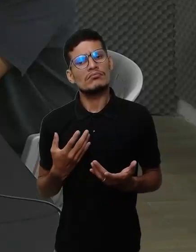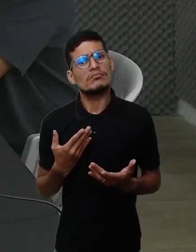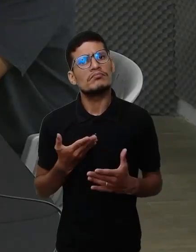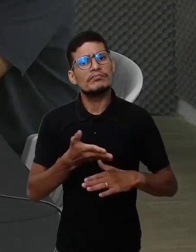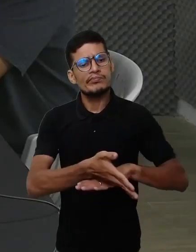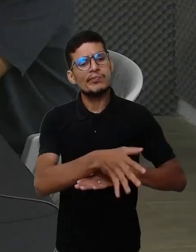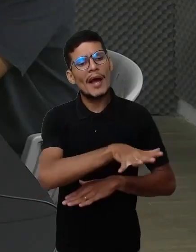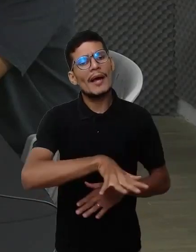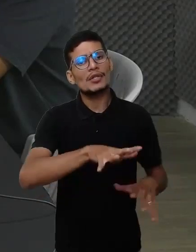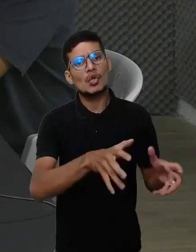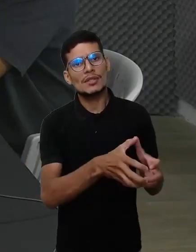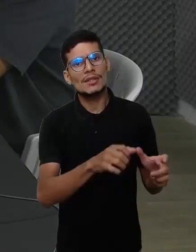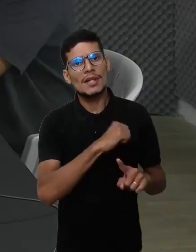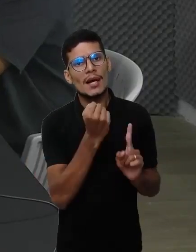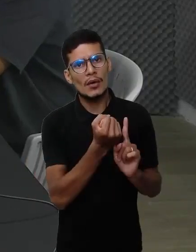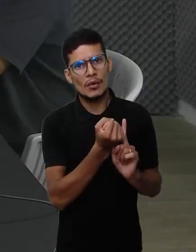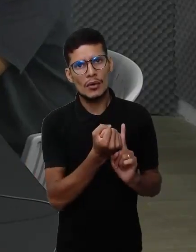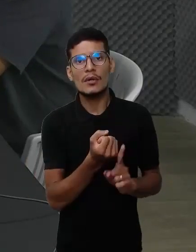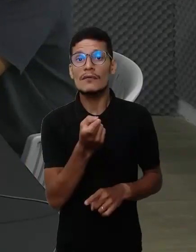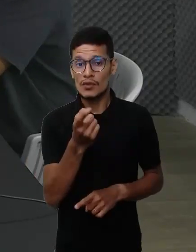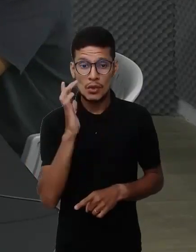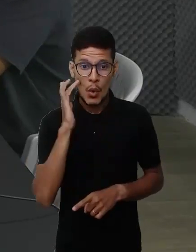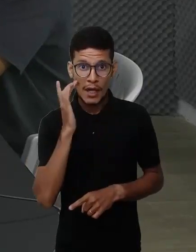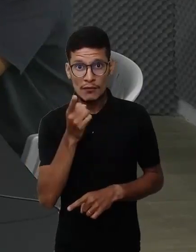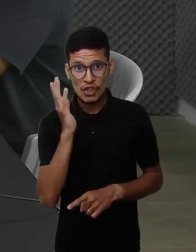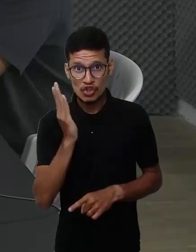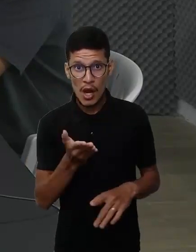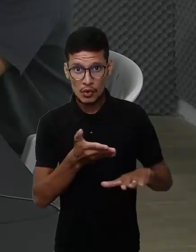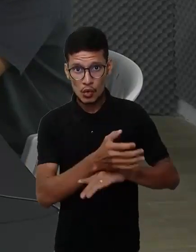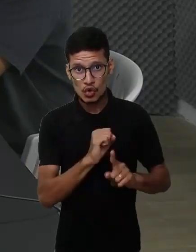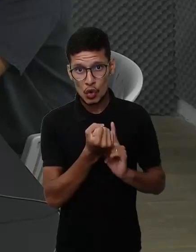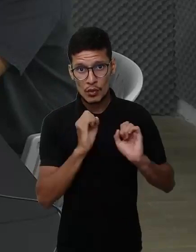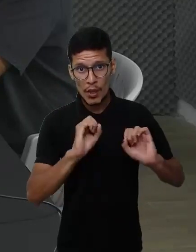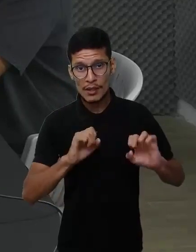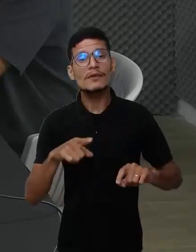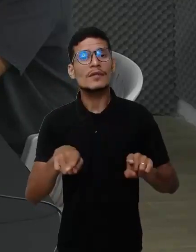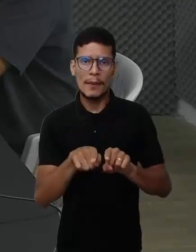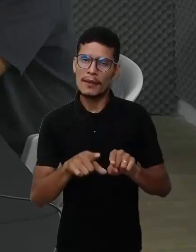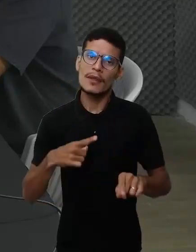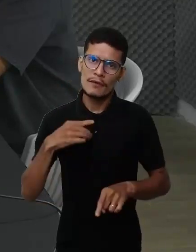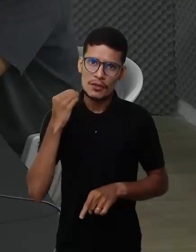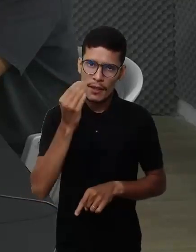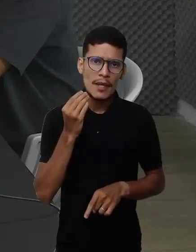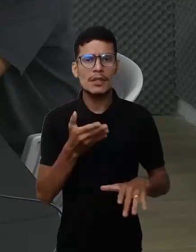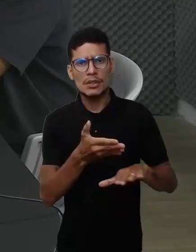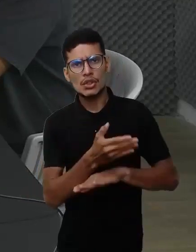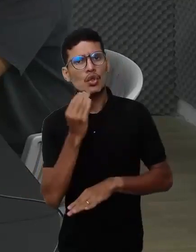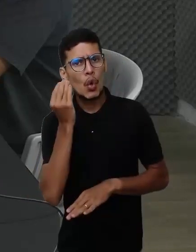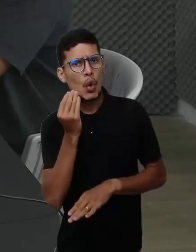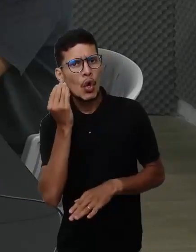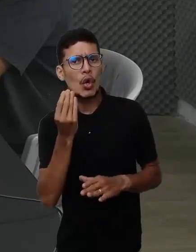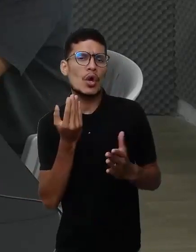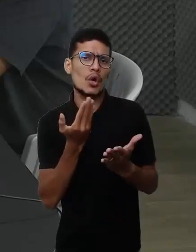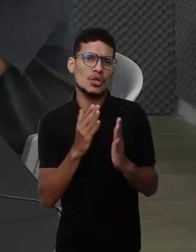do que qualquer outra, sabe? Hugo, mas Toda você vez... não acha, você que estava no socioeducativo e que teve também uma vivência de escola privada, que conhece a classe